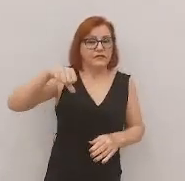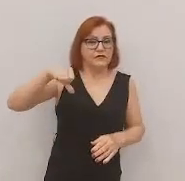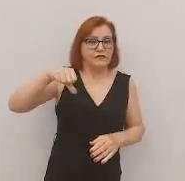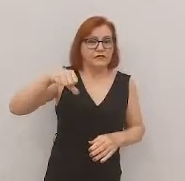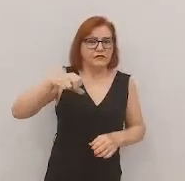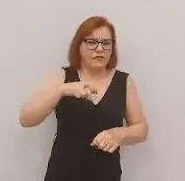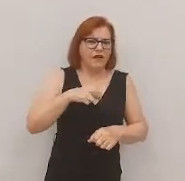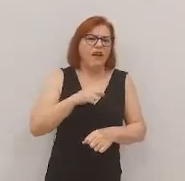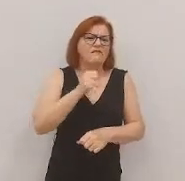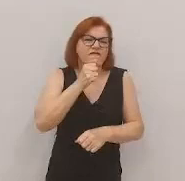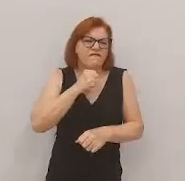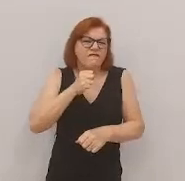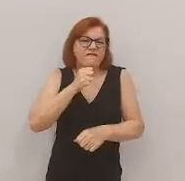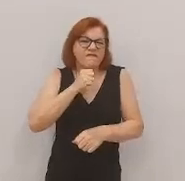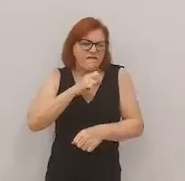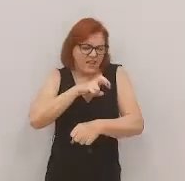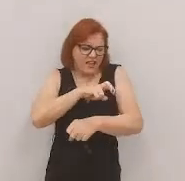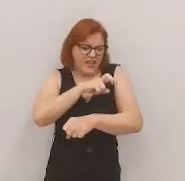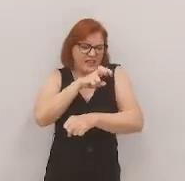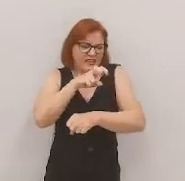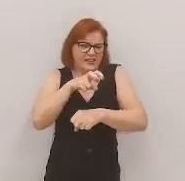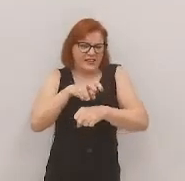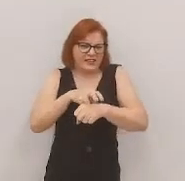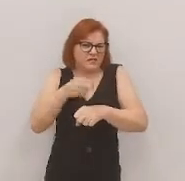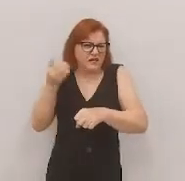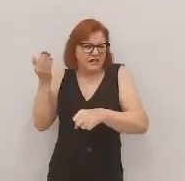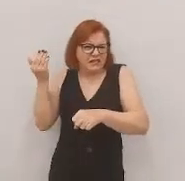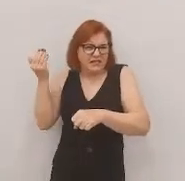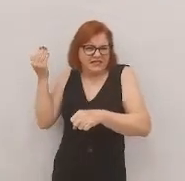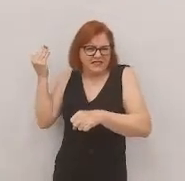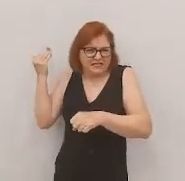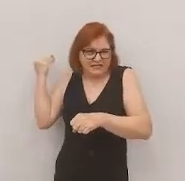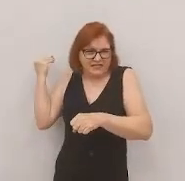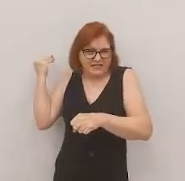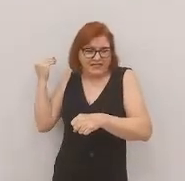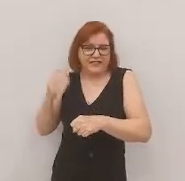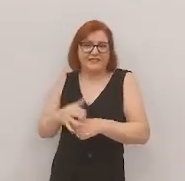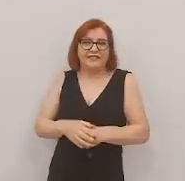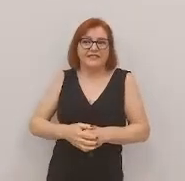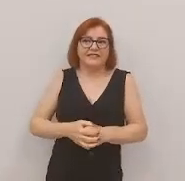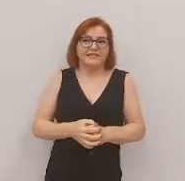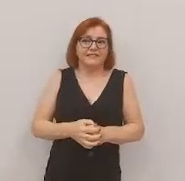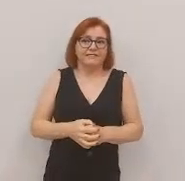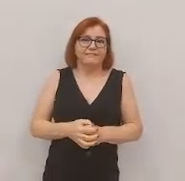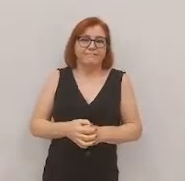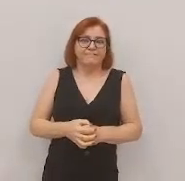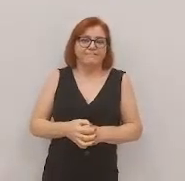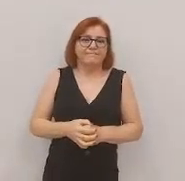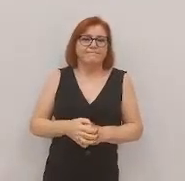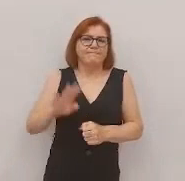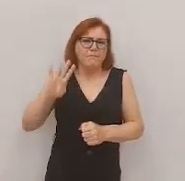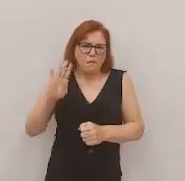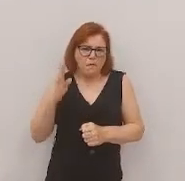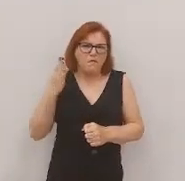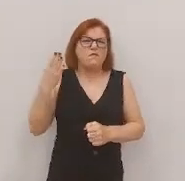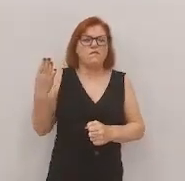a antiga serpente. Oh, Senhor Jesus, é